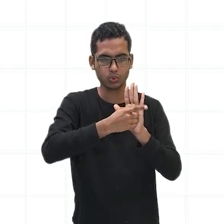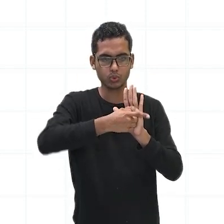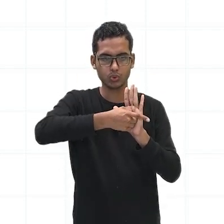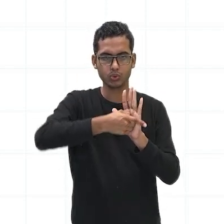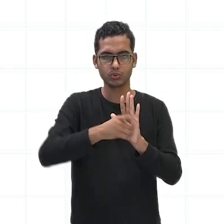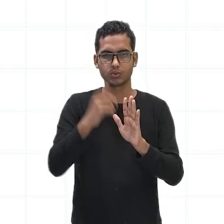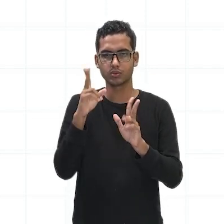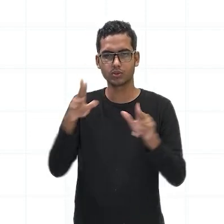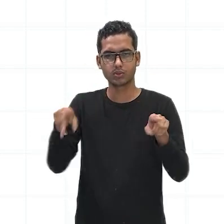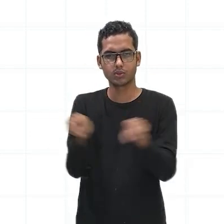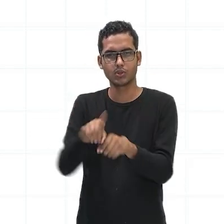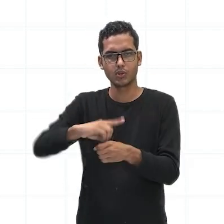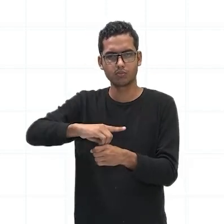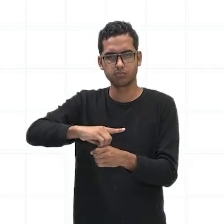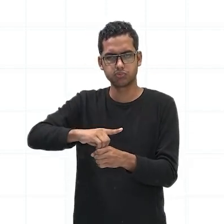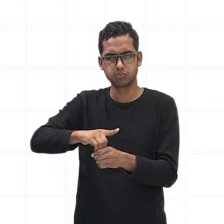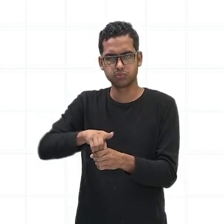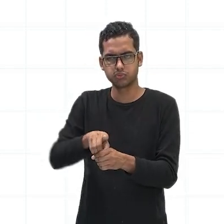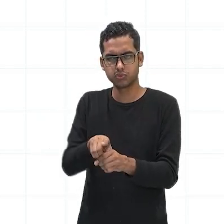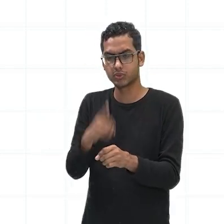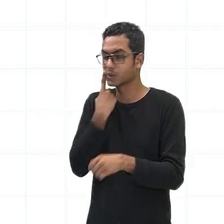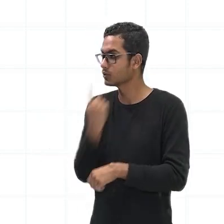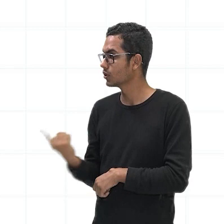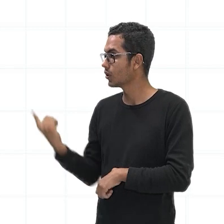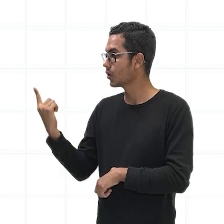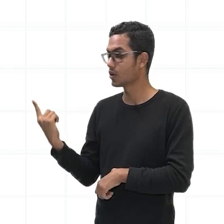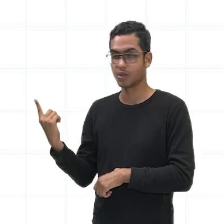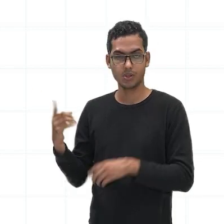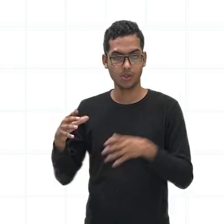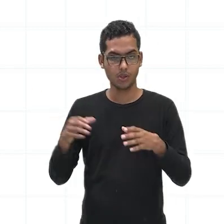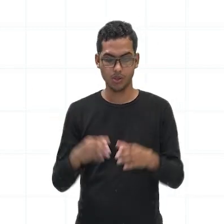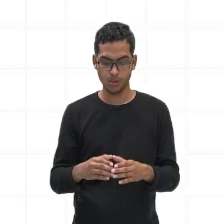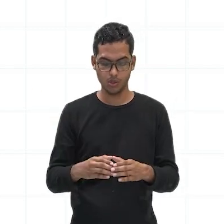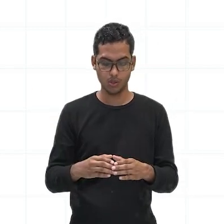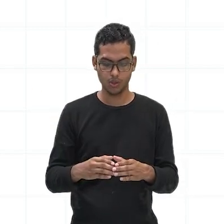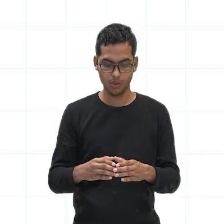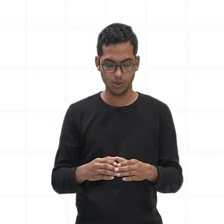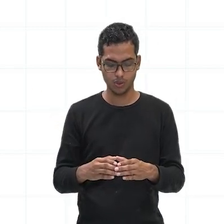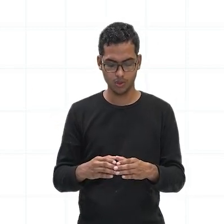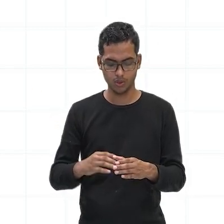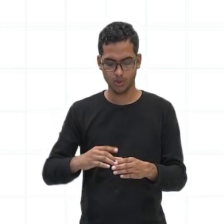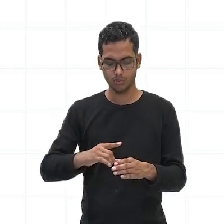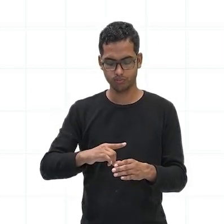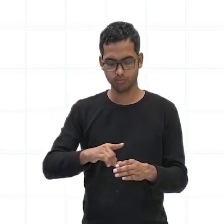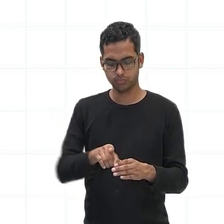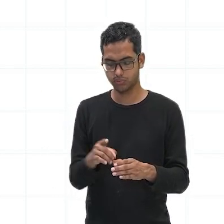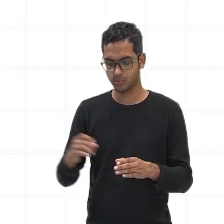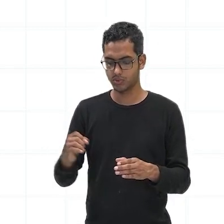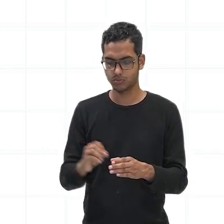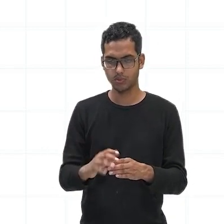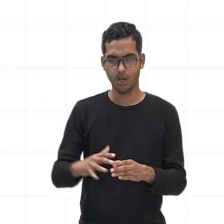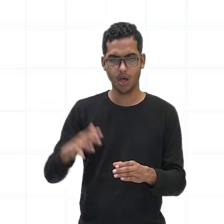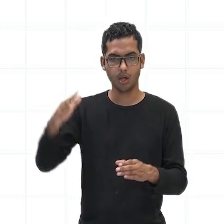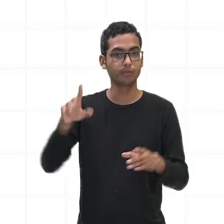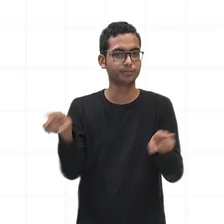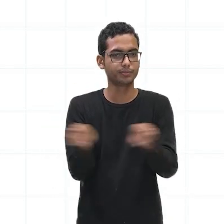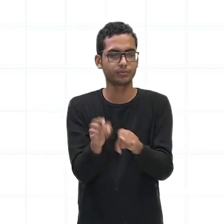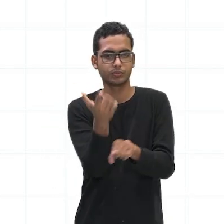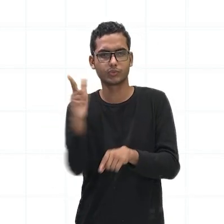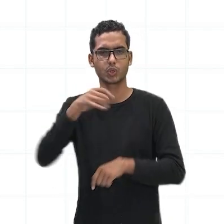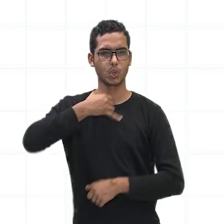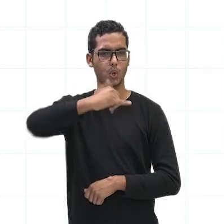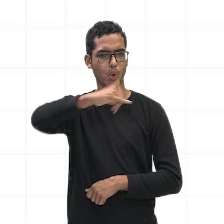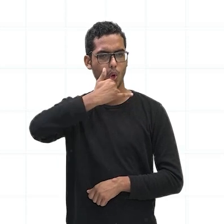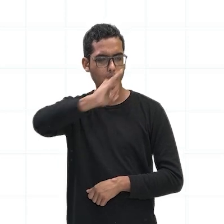brilhando aí no escuro, para facilitar a visualização ali dos usuários. E nós temos também a energia química. A energia